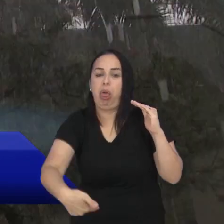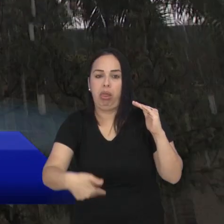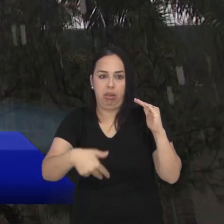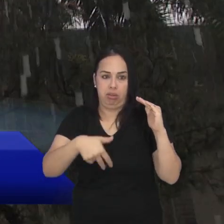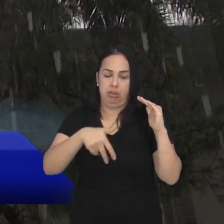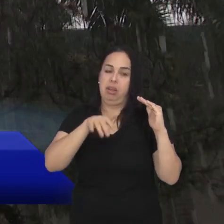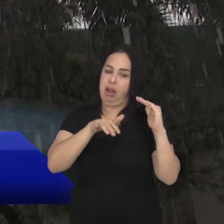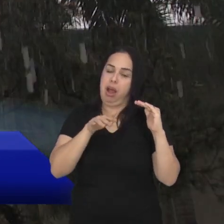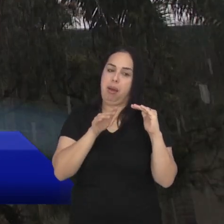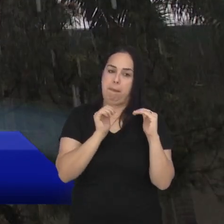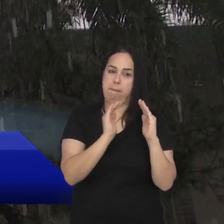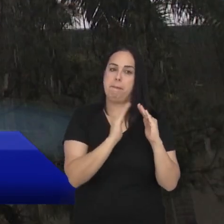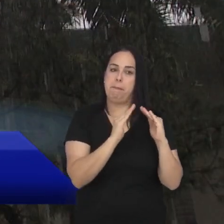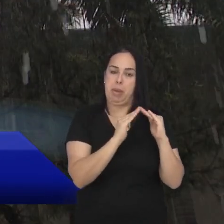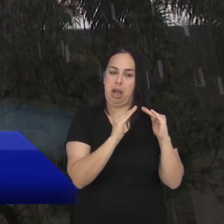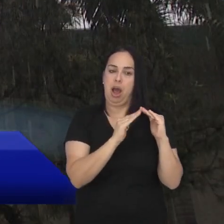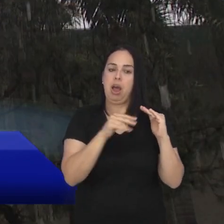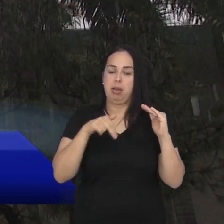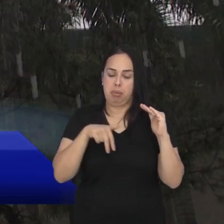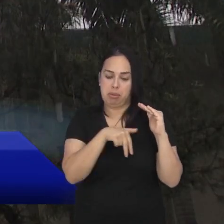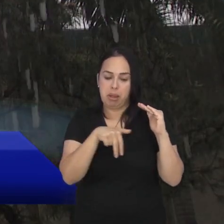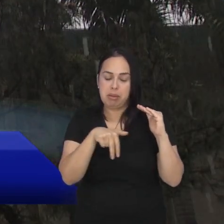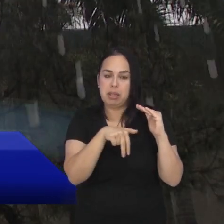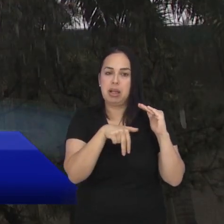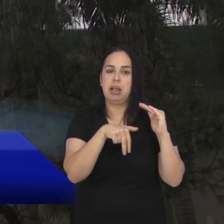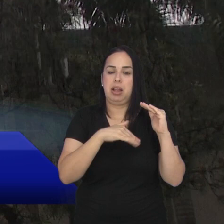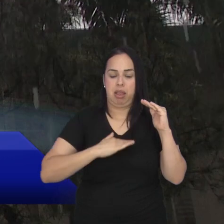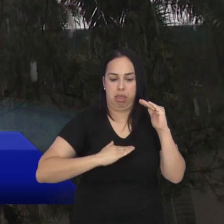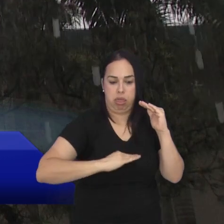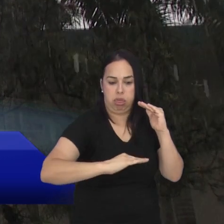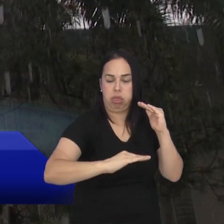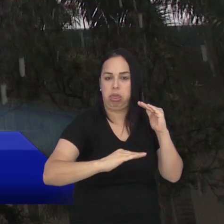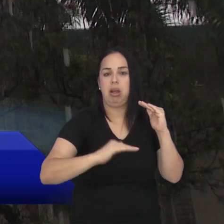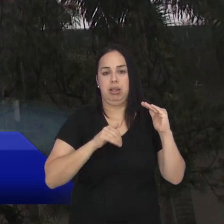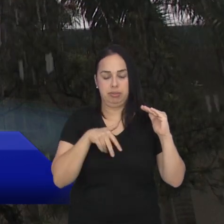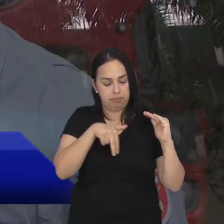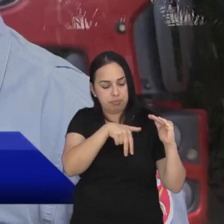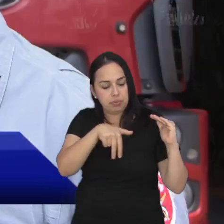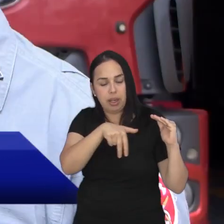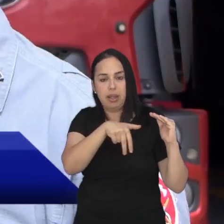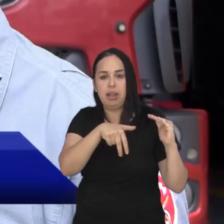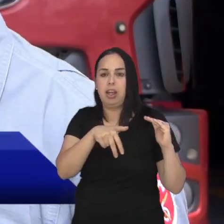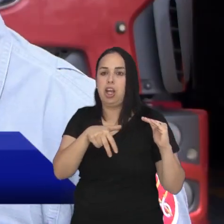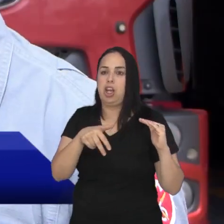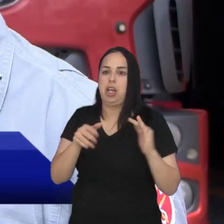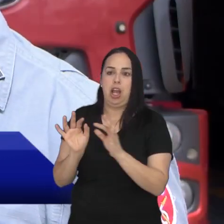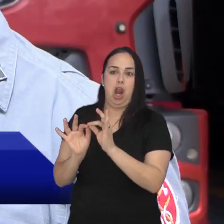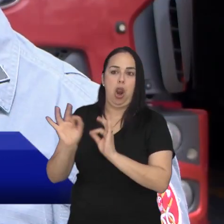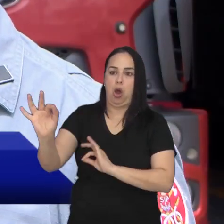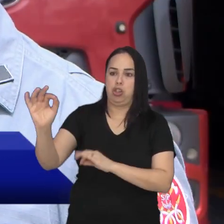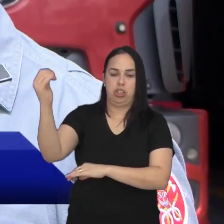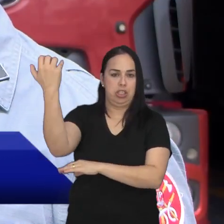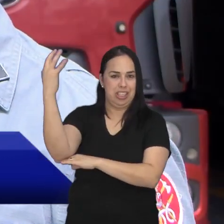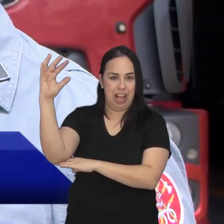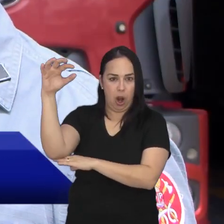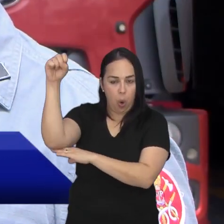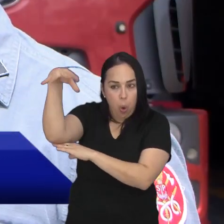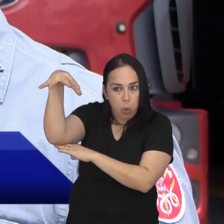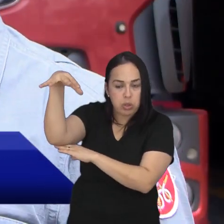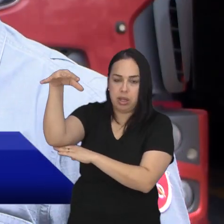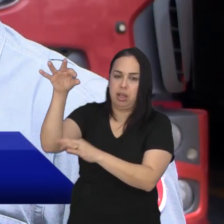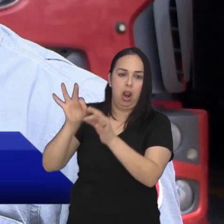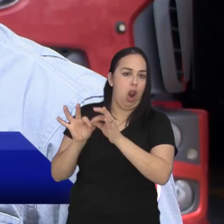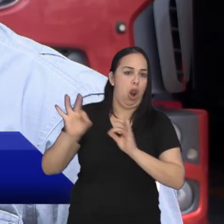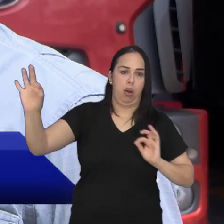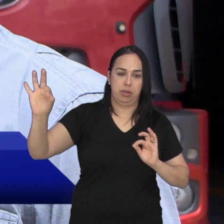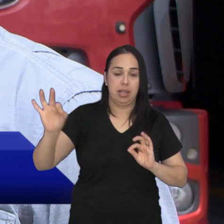bueiro. Então, próximo da casa é onde a gente imagina que vai estar mais cuidada a calçada, não vai ter aquele buraco. E também ficar longe de poste de energia.